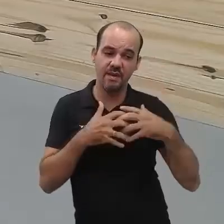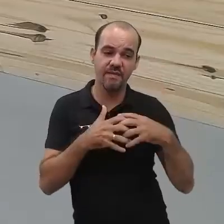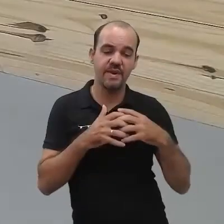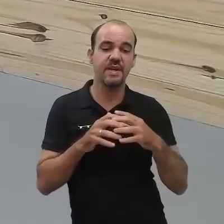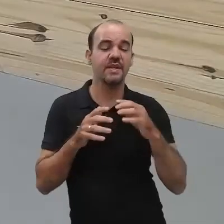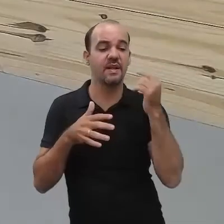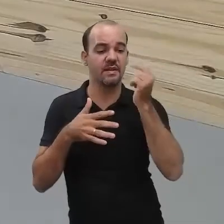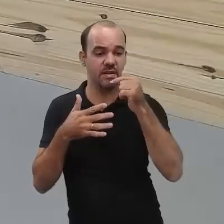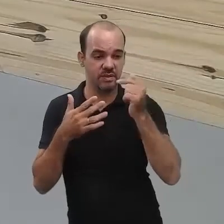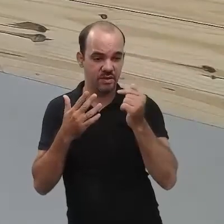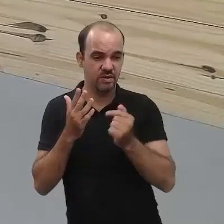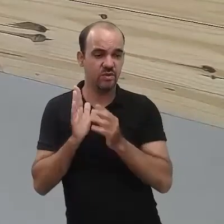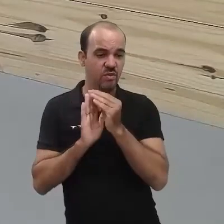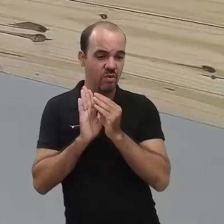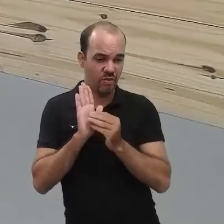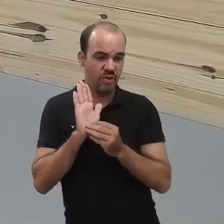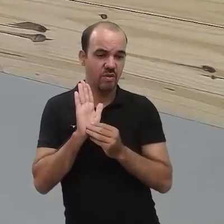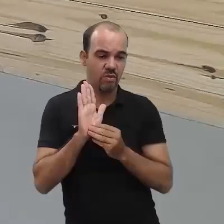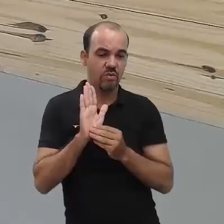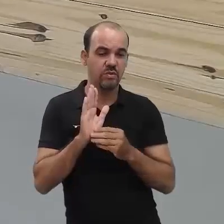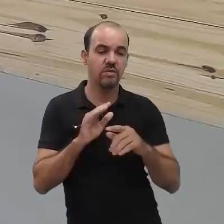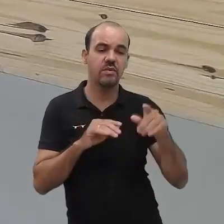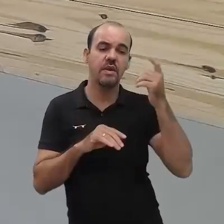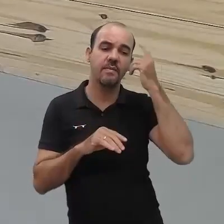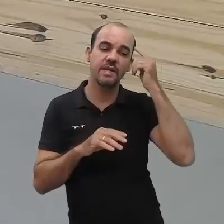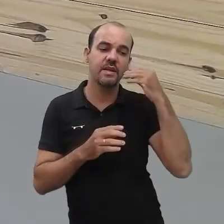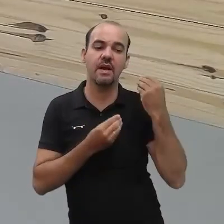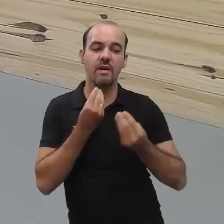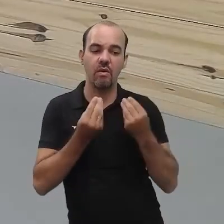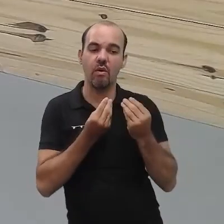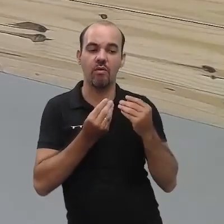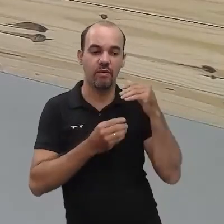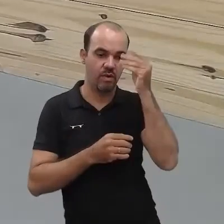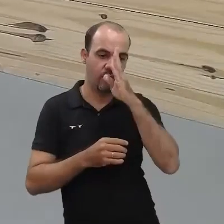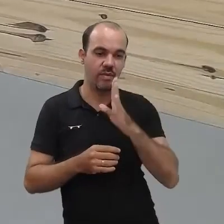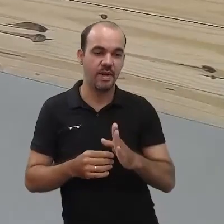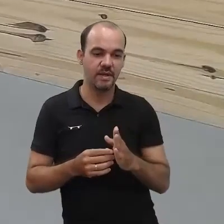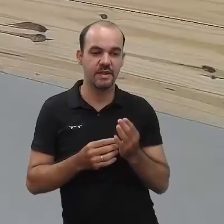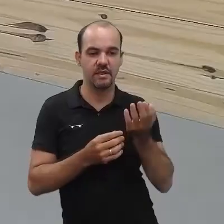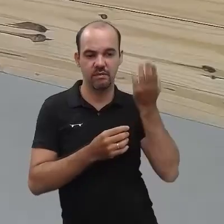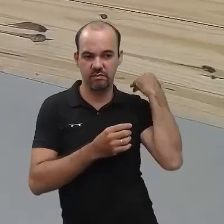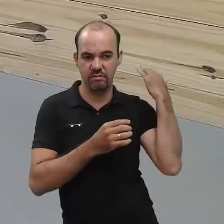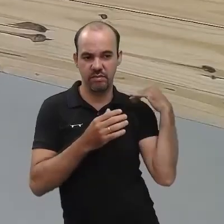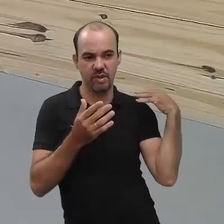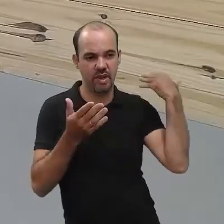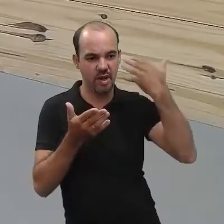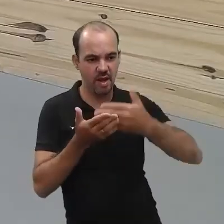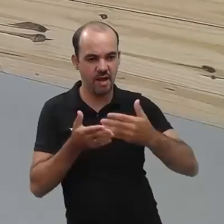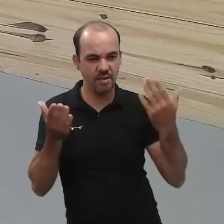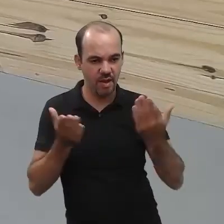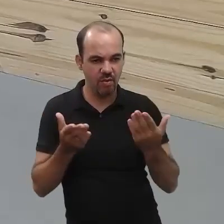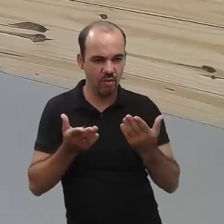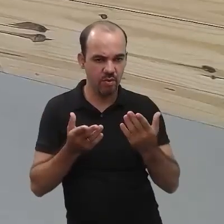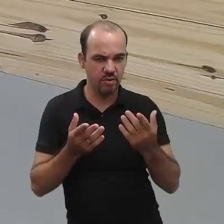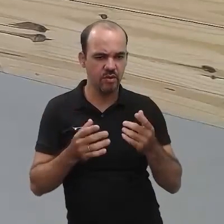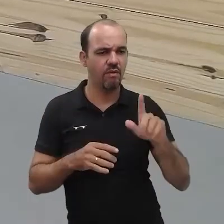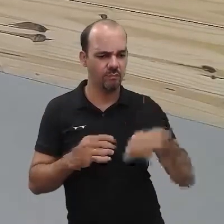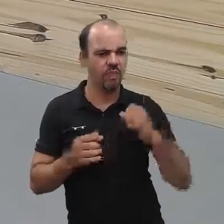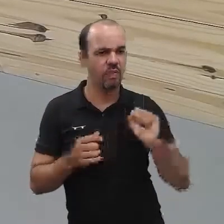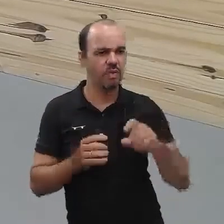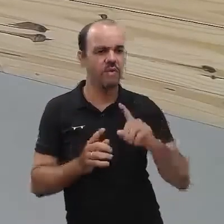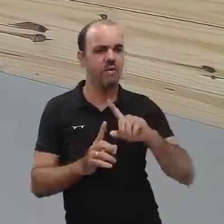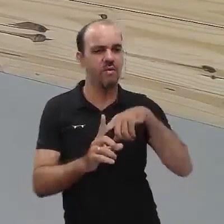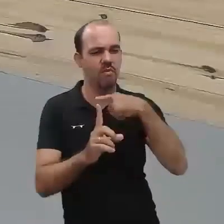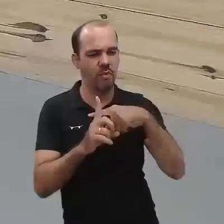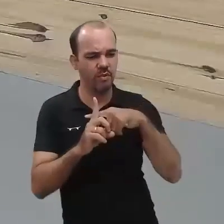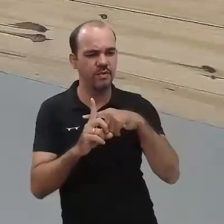abordagem crítica, para que vocês possam pensar esse processo também, que foi positivo, em certos aspectos, foi bastante positivo, como eu disse.